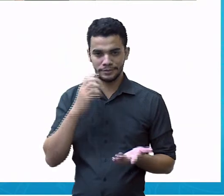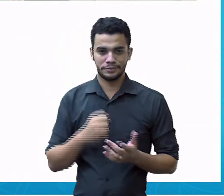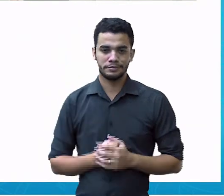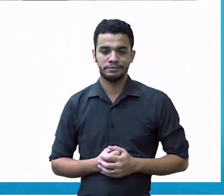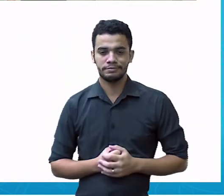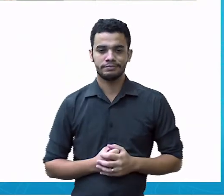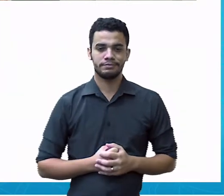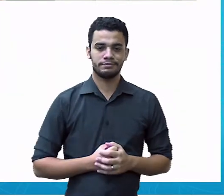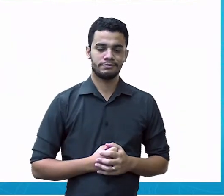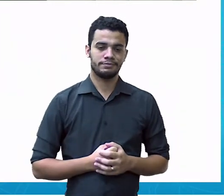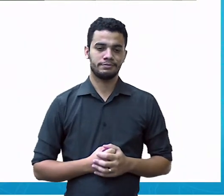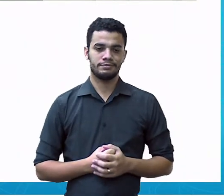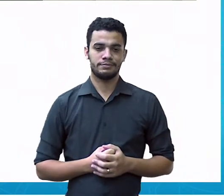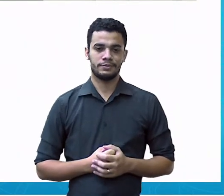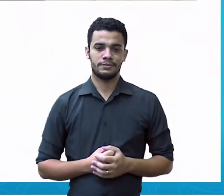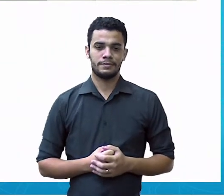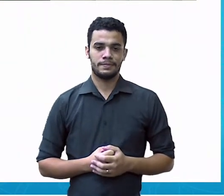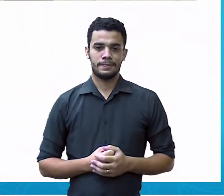nervoso.